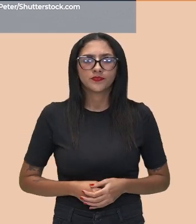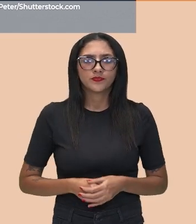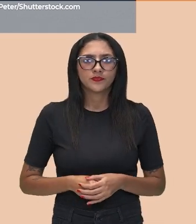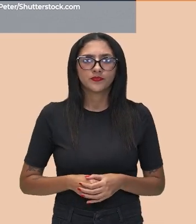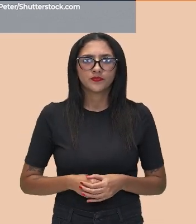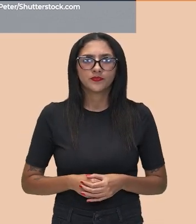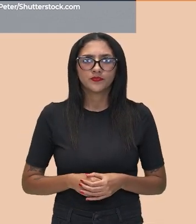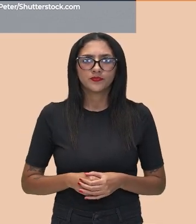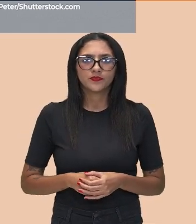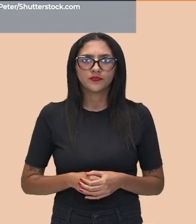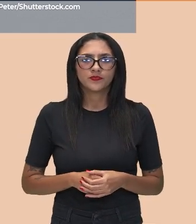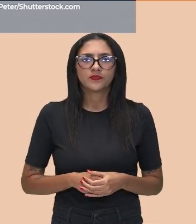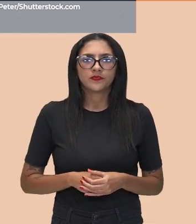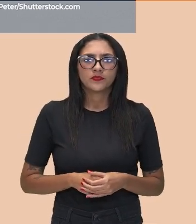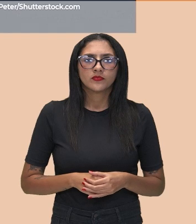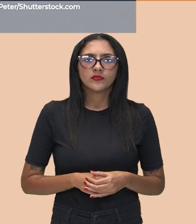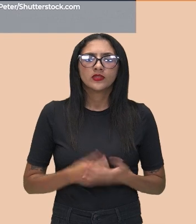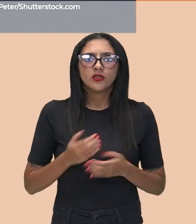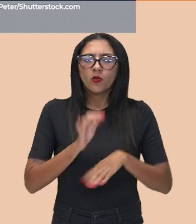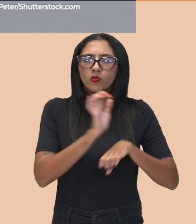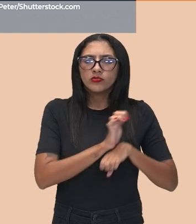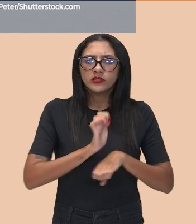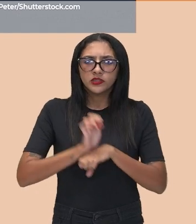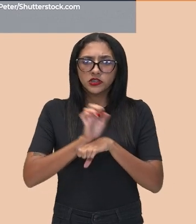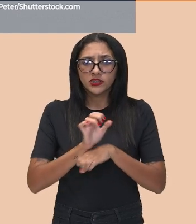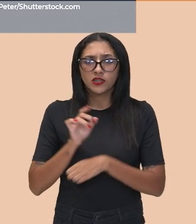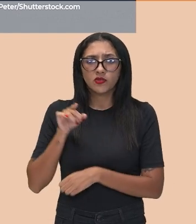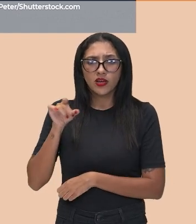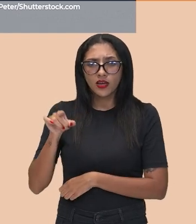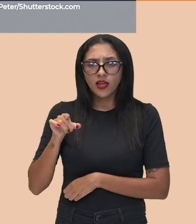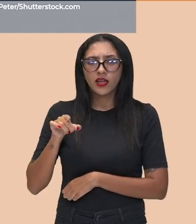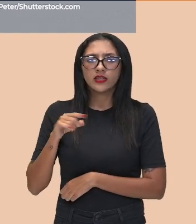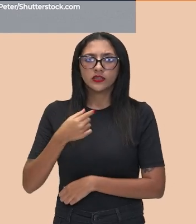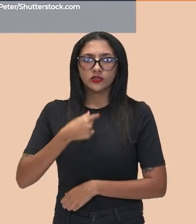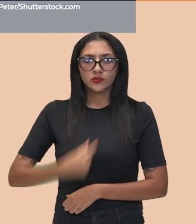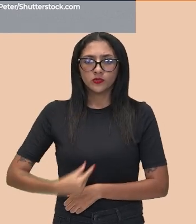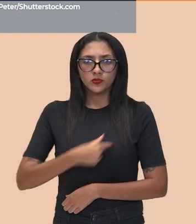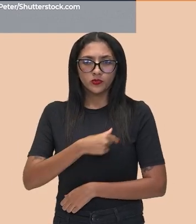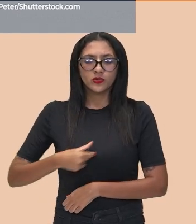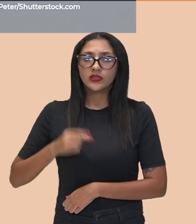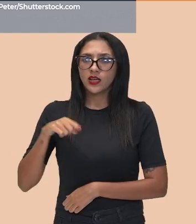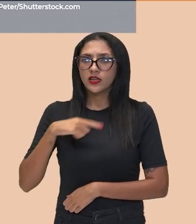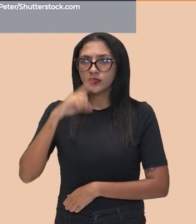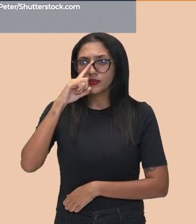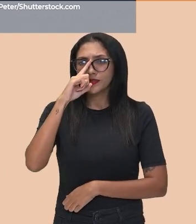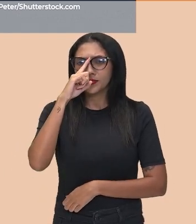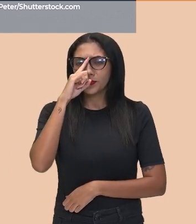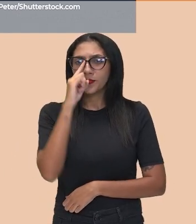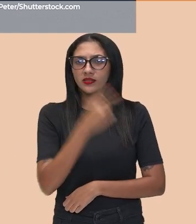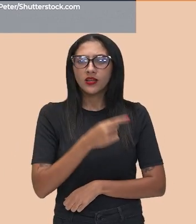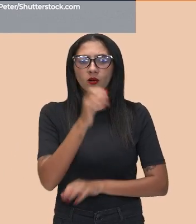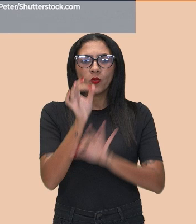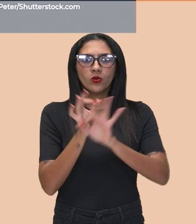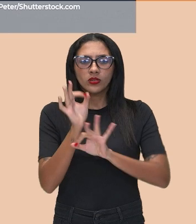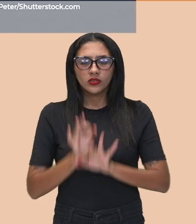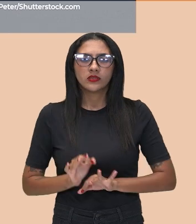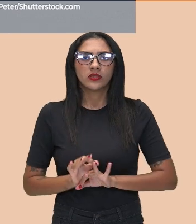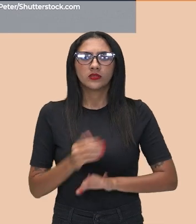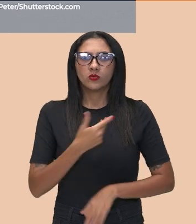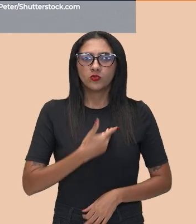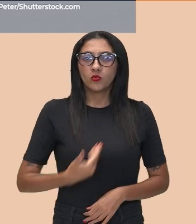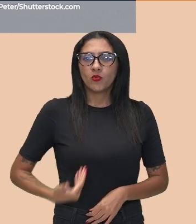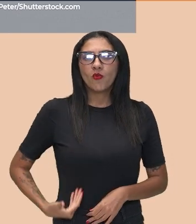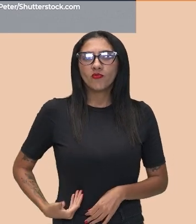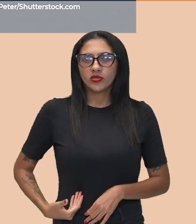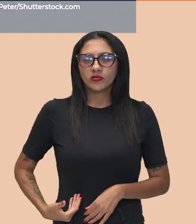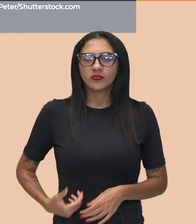os cantões lá na Suíça, por exemplo, eles vão delegar as funções, as atribuições para o governo central. Então,